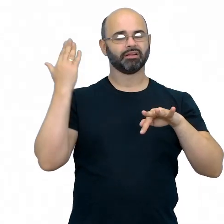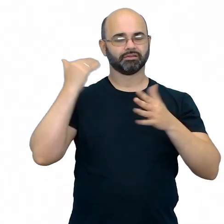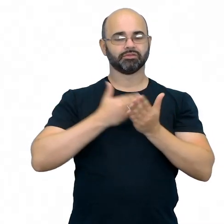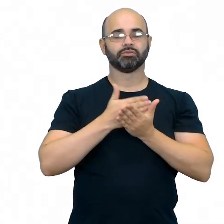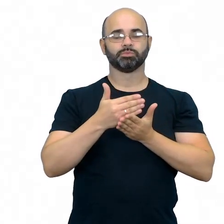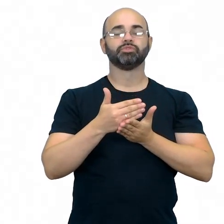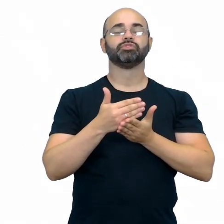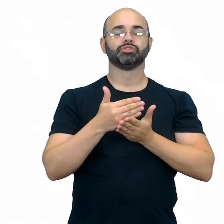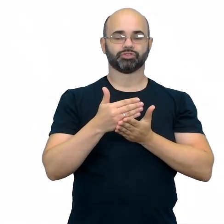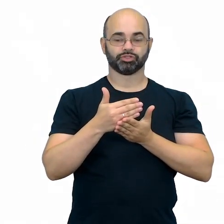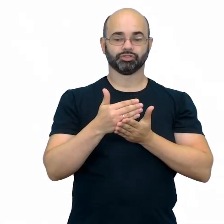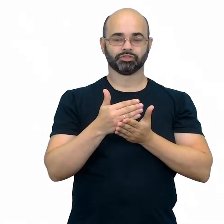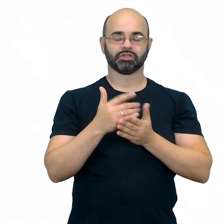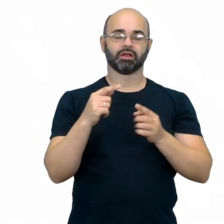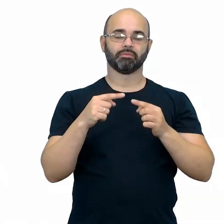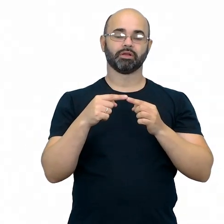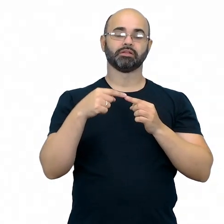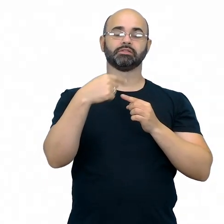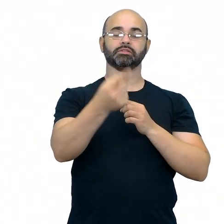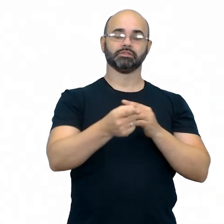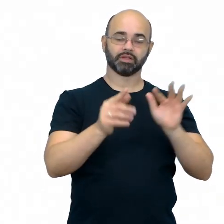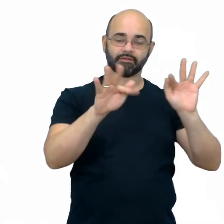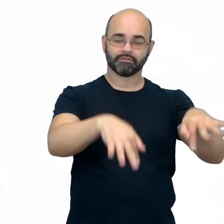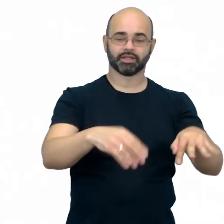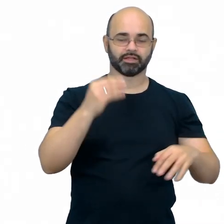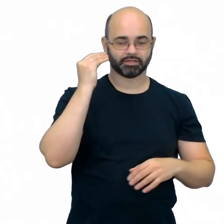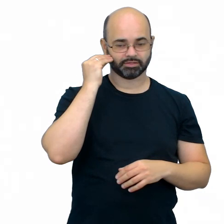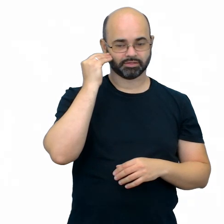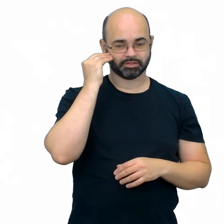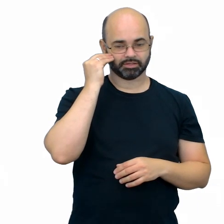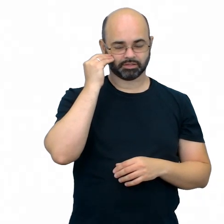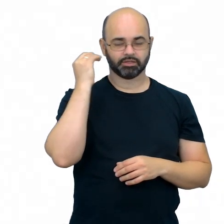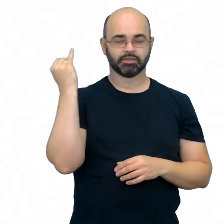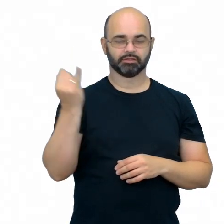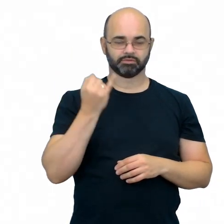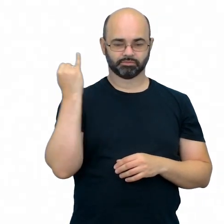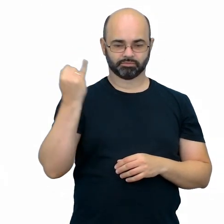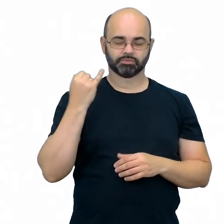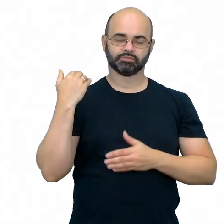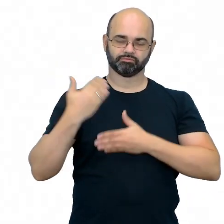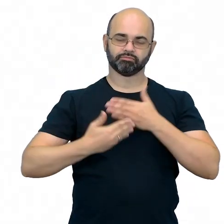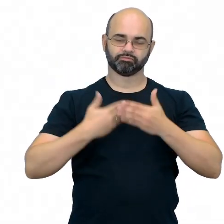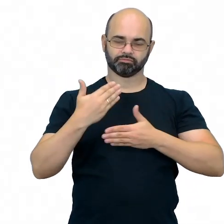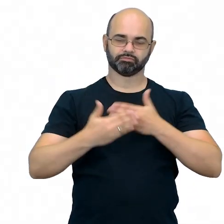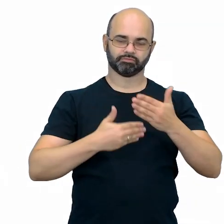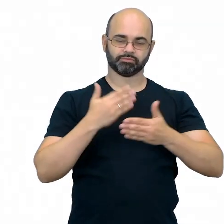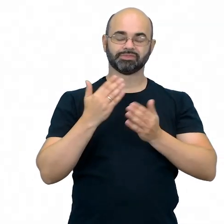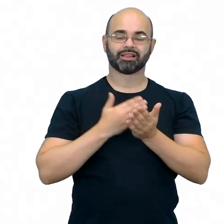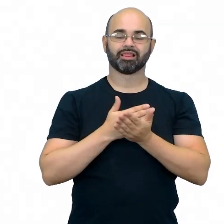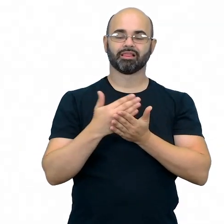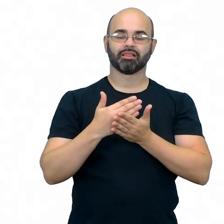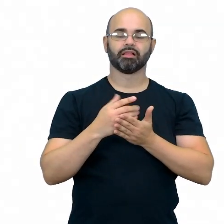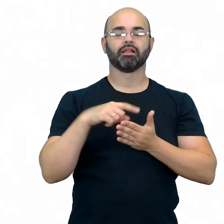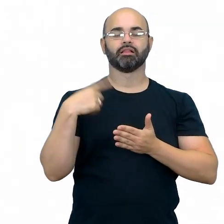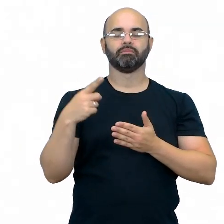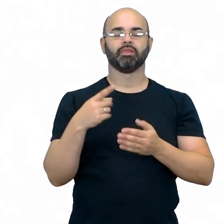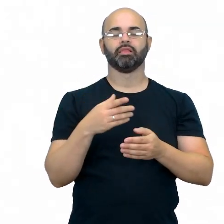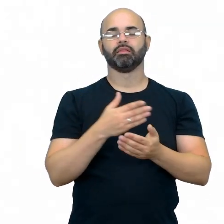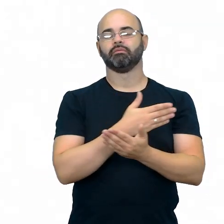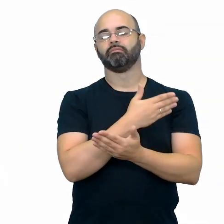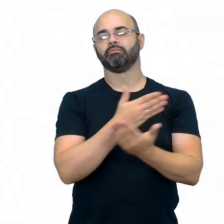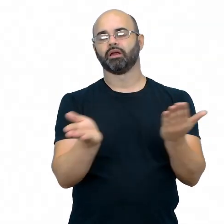de atividade, lá na formação de etapa, e agora na formação de ano série, nós estamos desdobrando